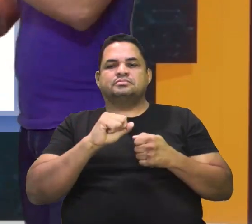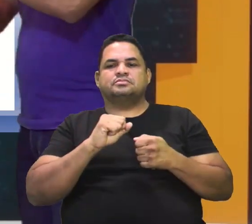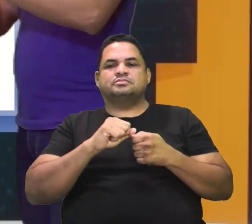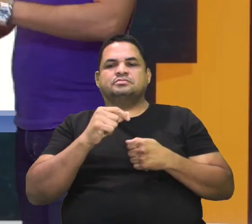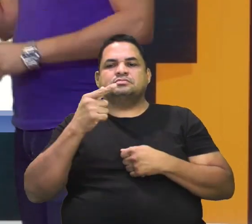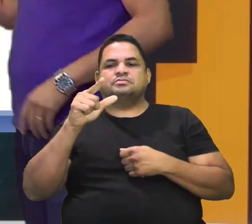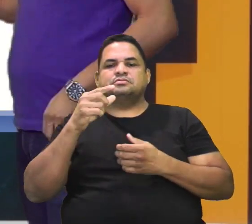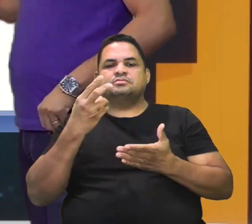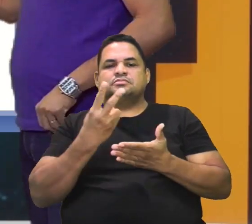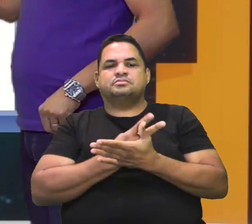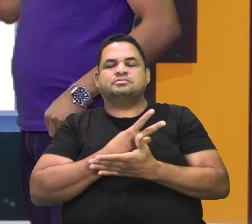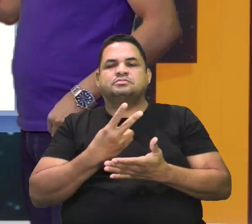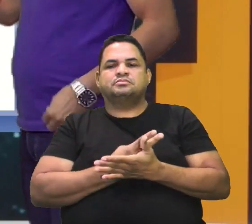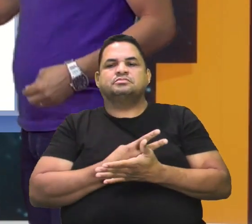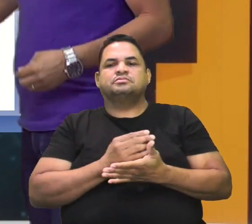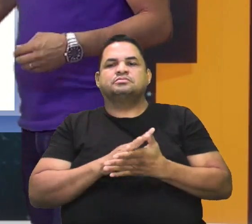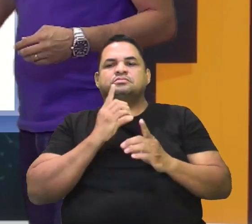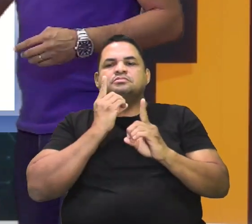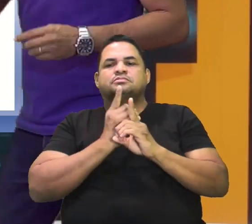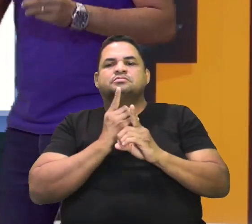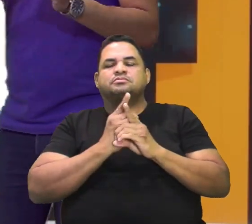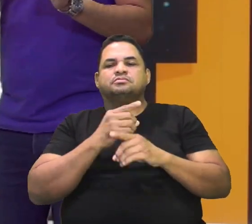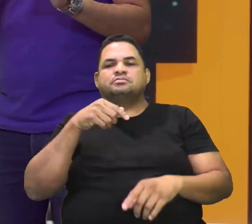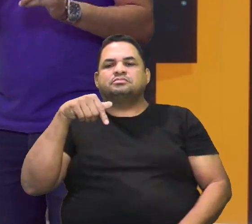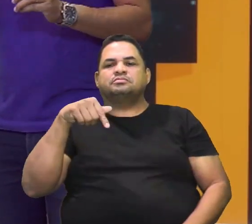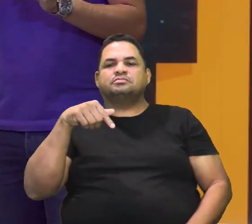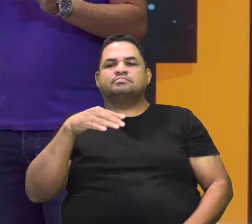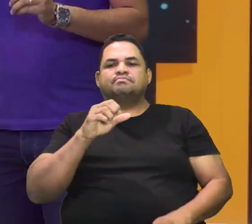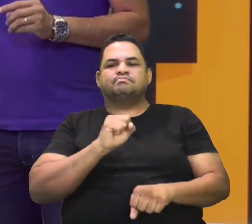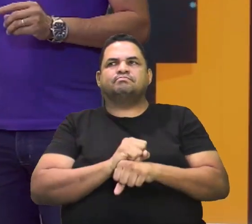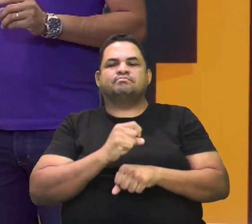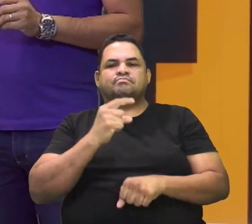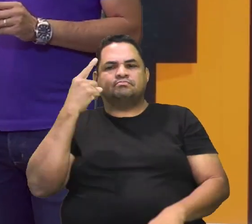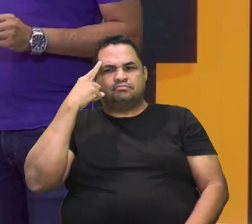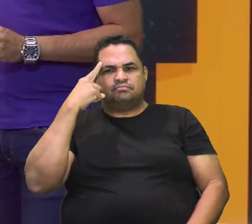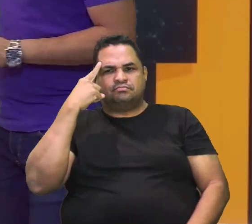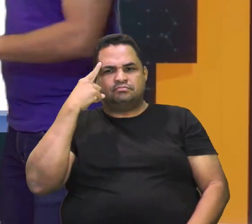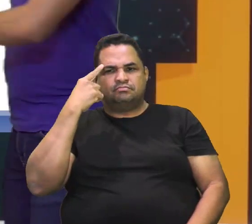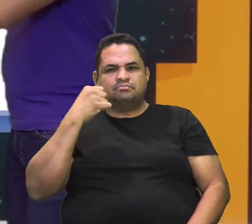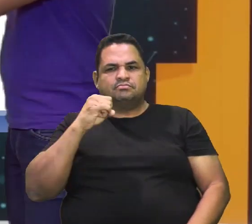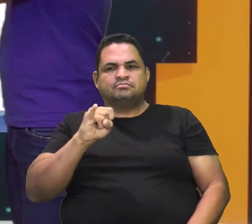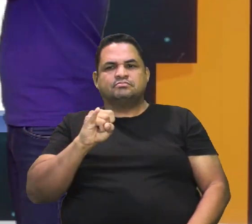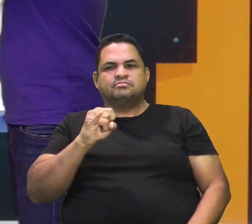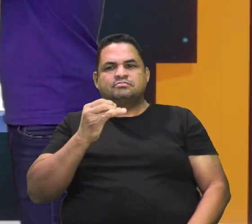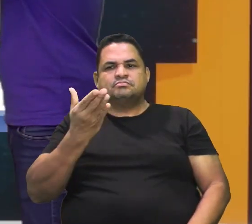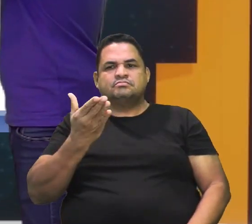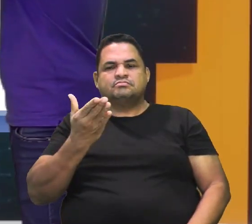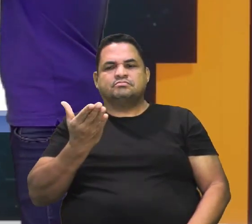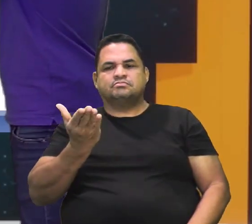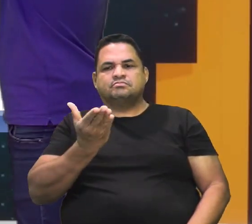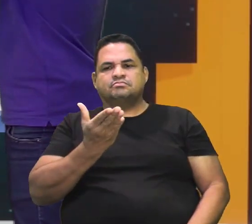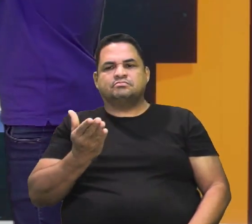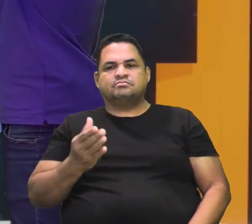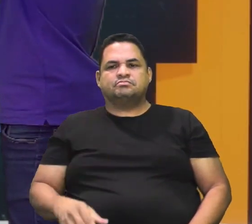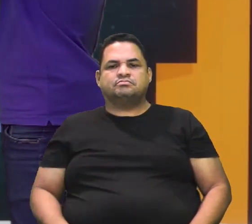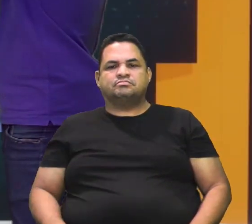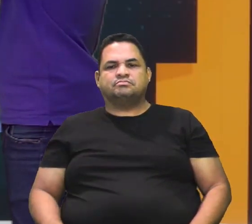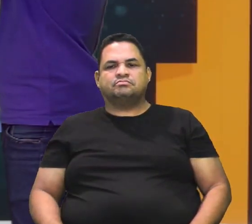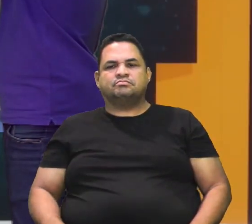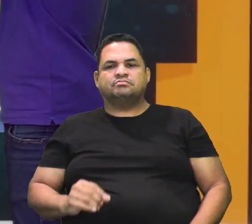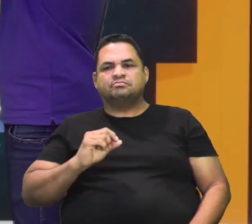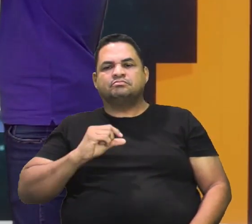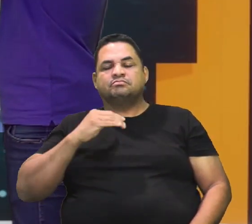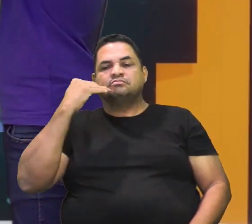faço a outra e erro alguma coisa e acho 7. Aí você já para e pensa, peraí, se essa daqui, que está do lado da central,